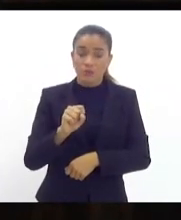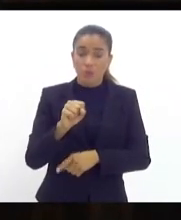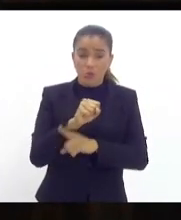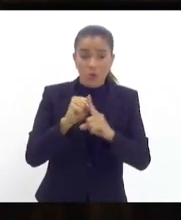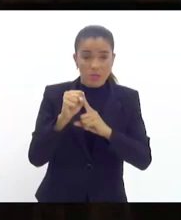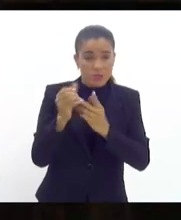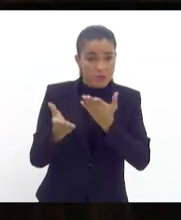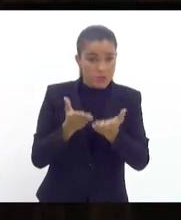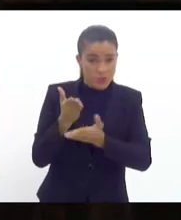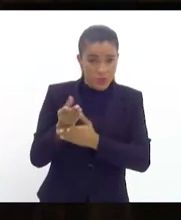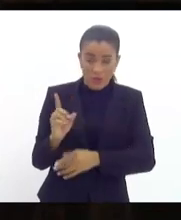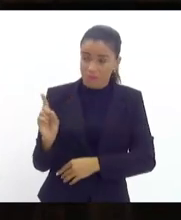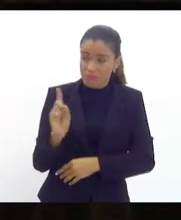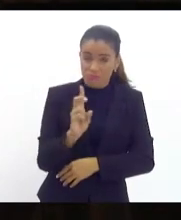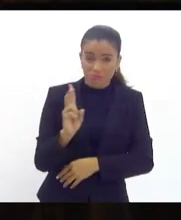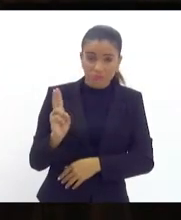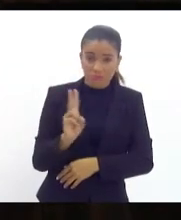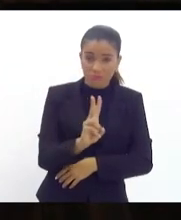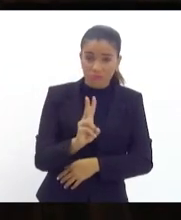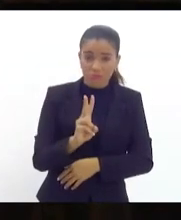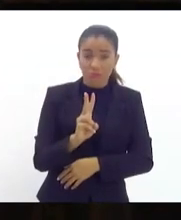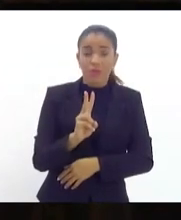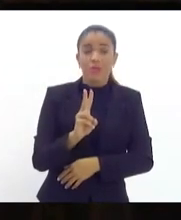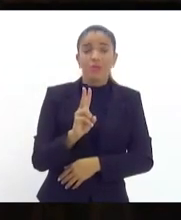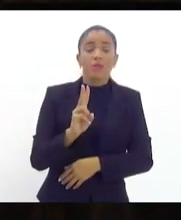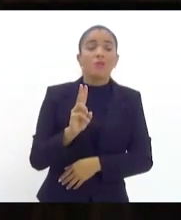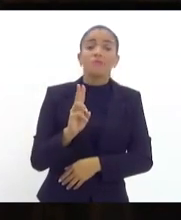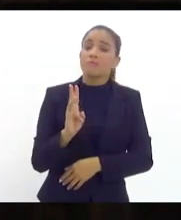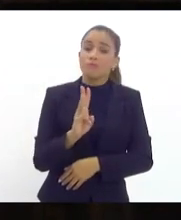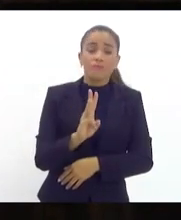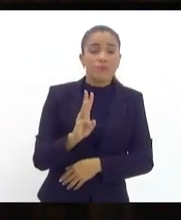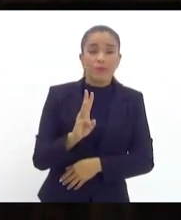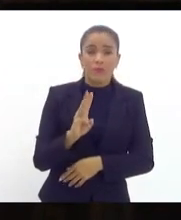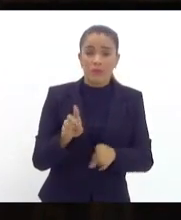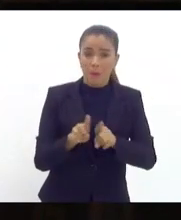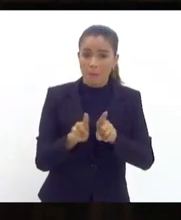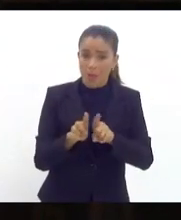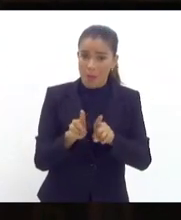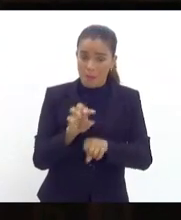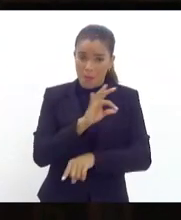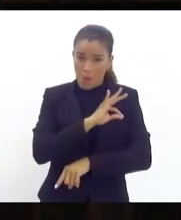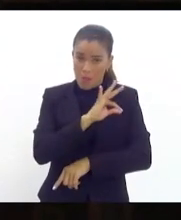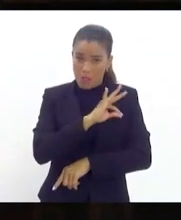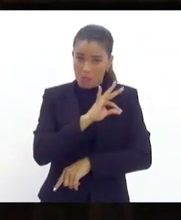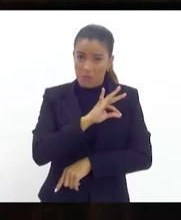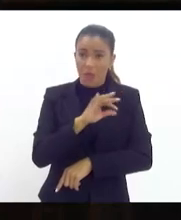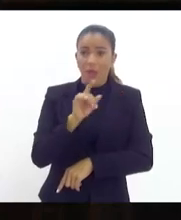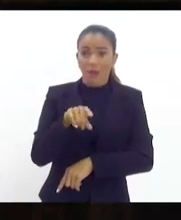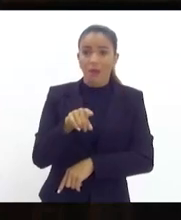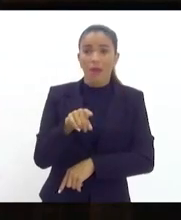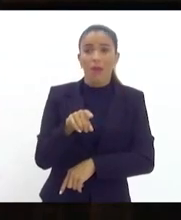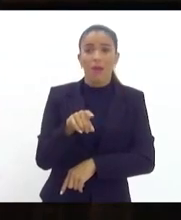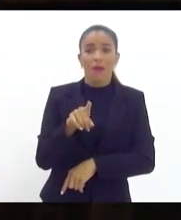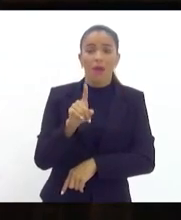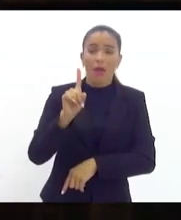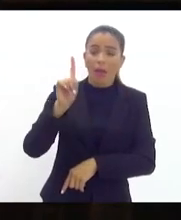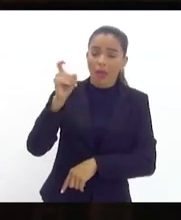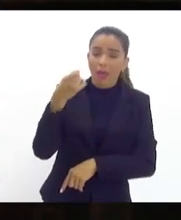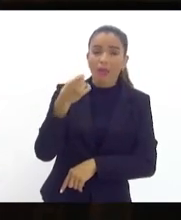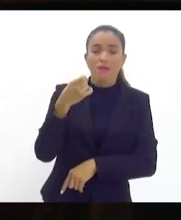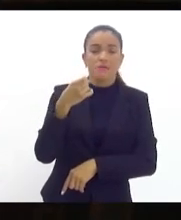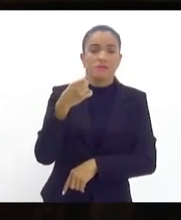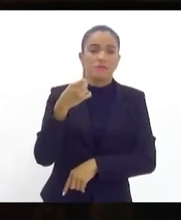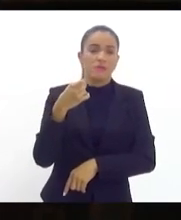pega Nossa viatura coloca os agentes civis que trabalham com a gente se diz que são egressos de forças armadas